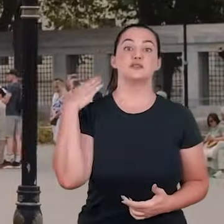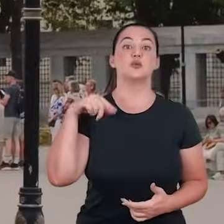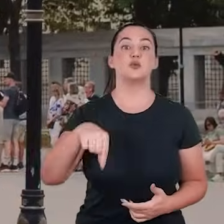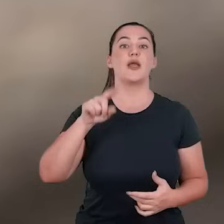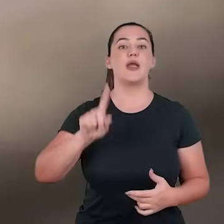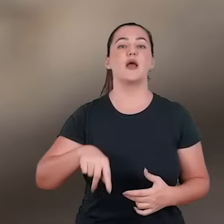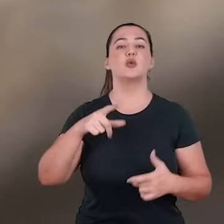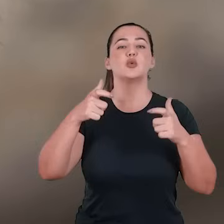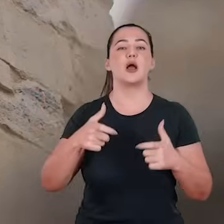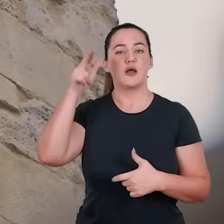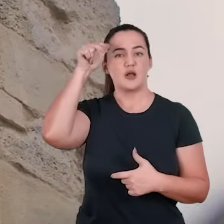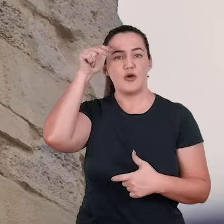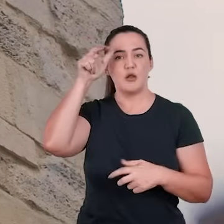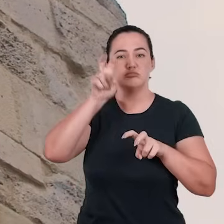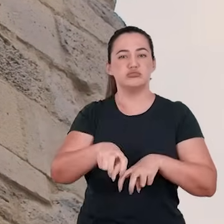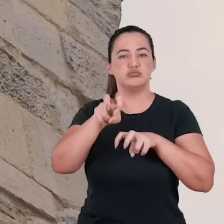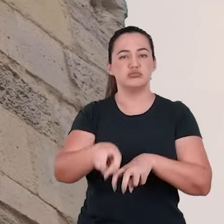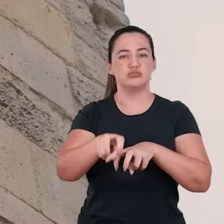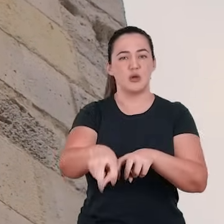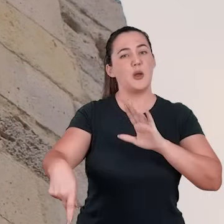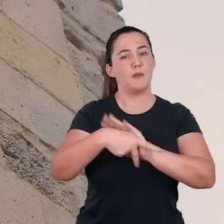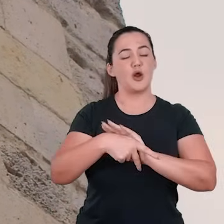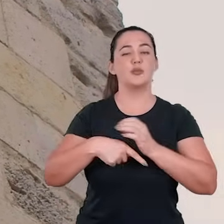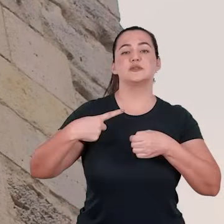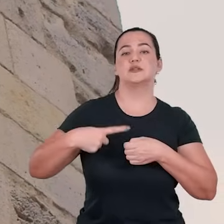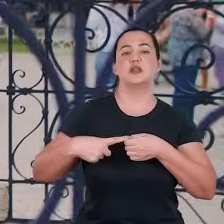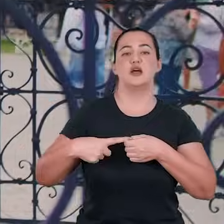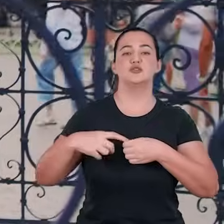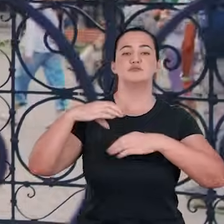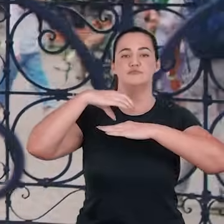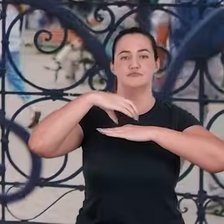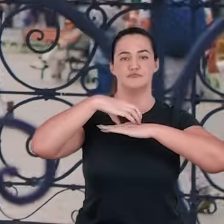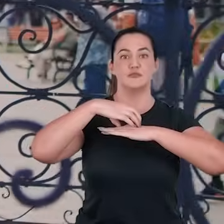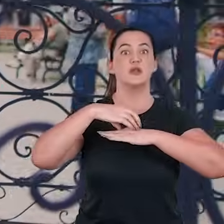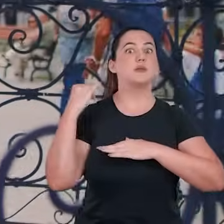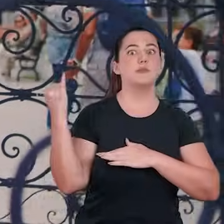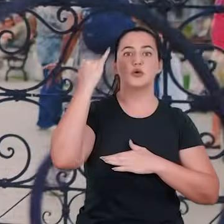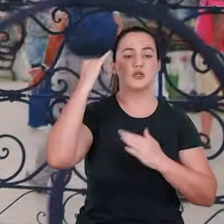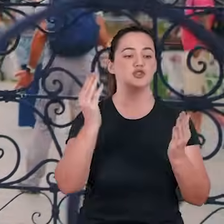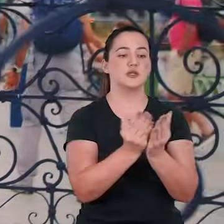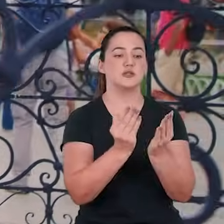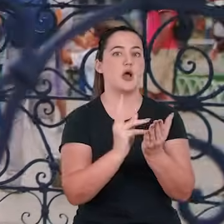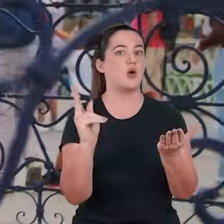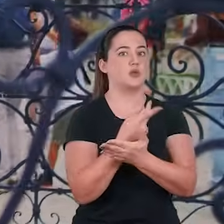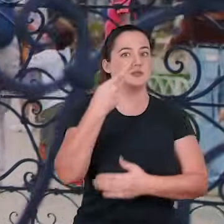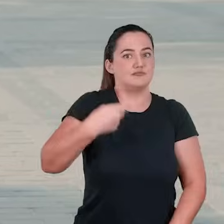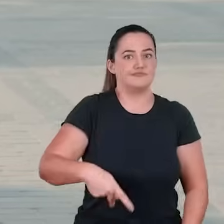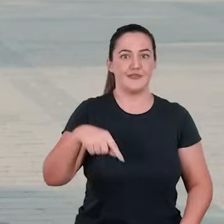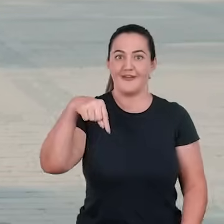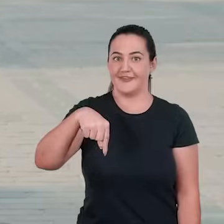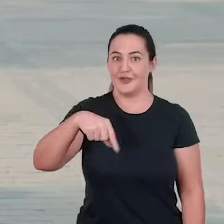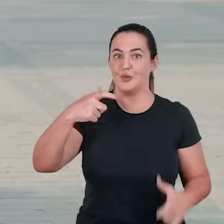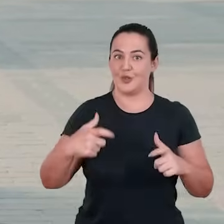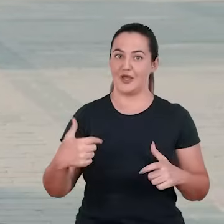o hipódromo da cidade de Constantinopla. Importantes capítulos da história do cristianismo aconteceram exatamente aqui,